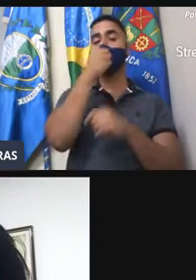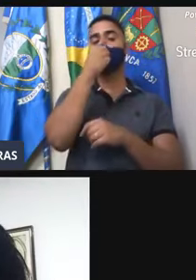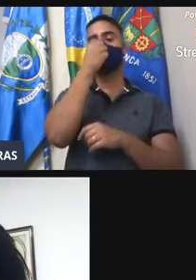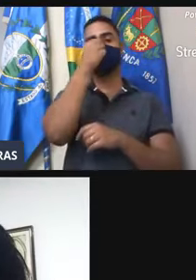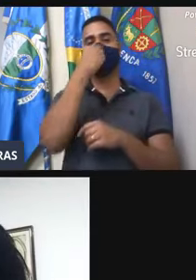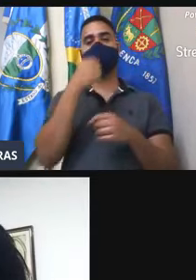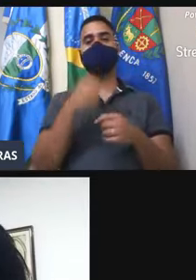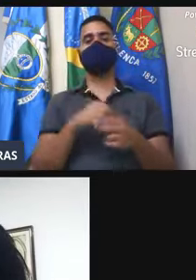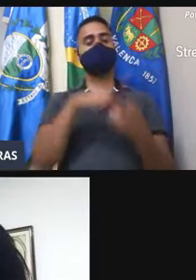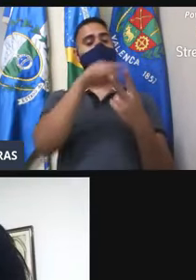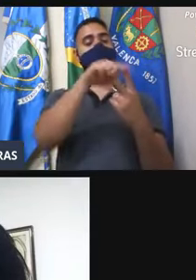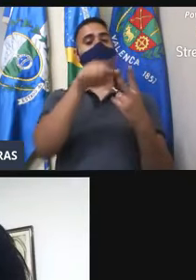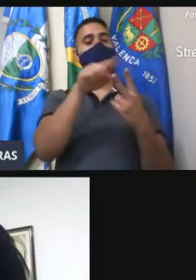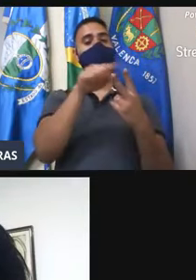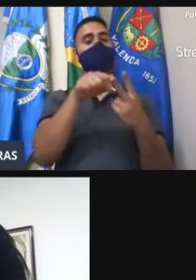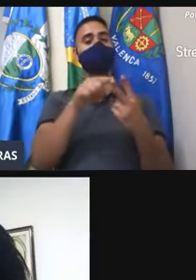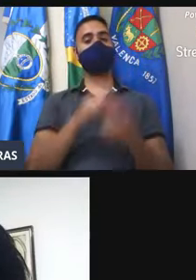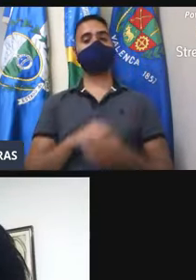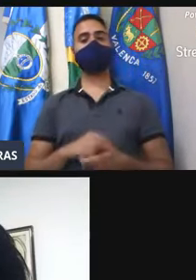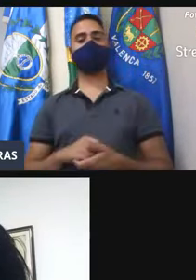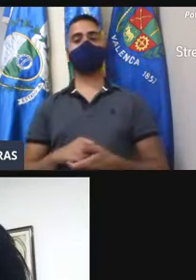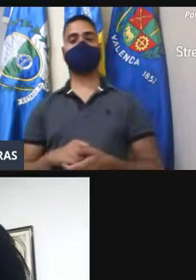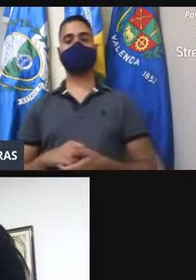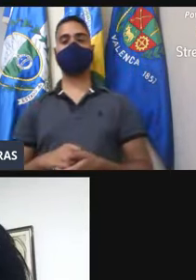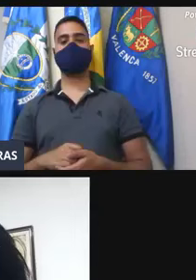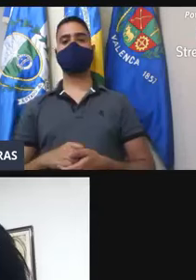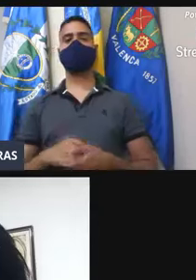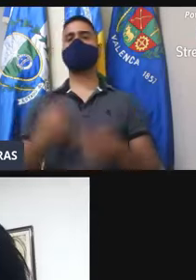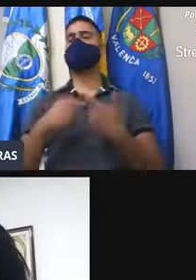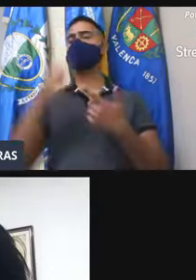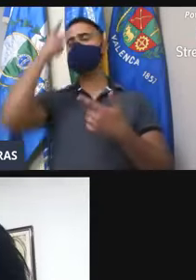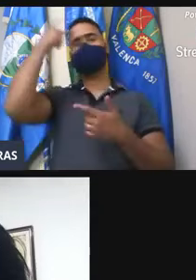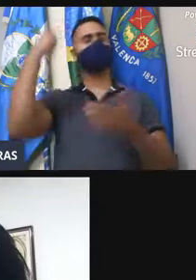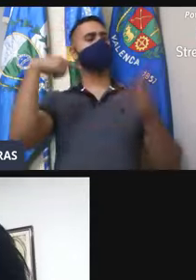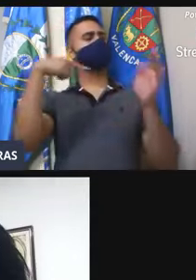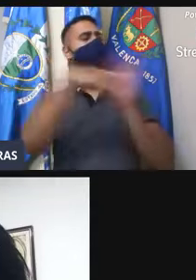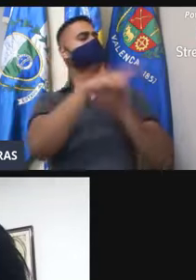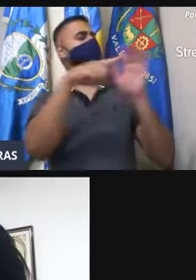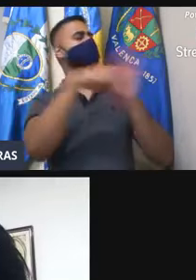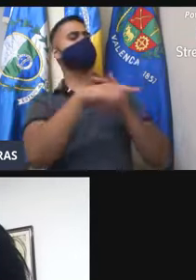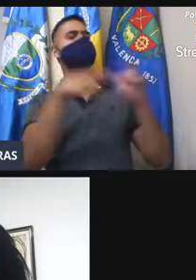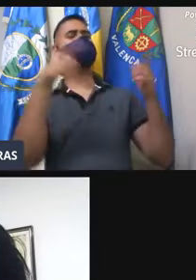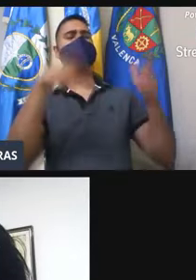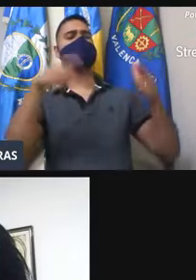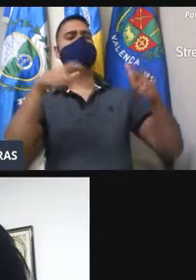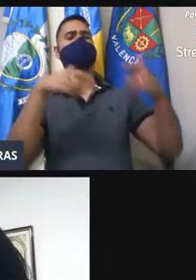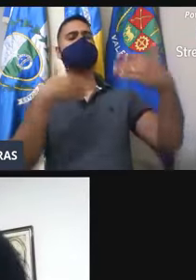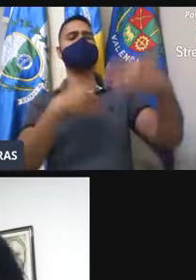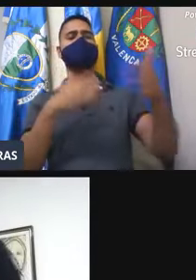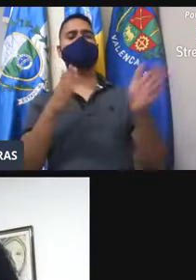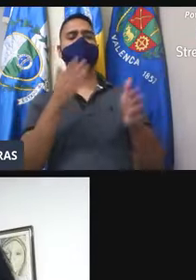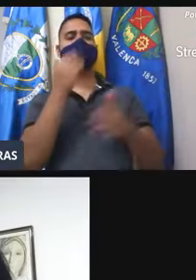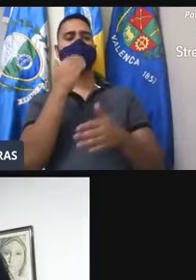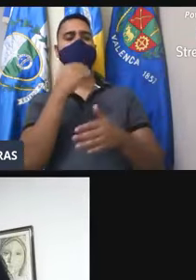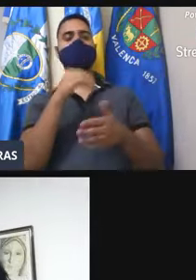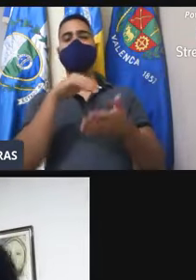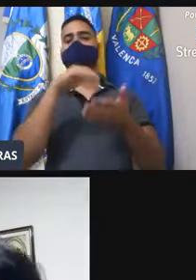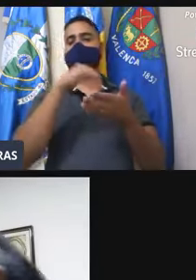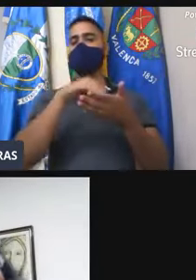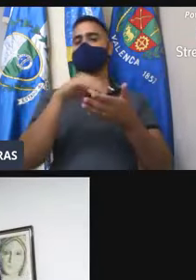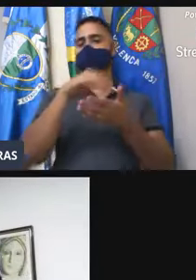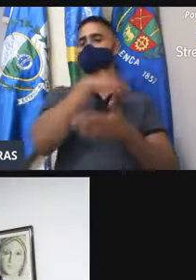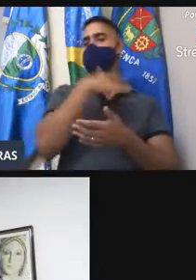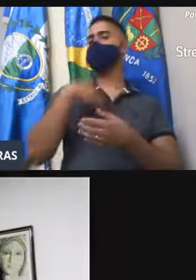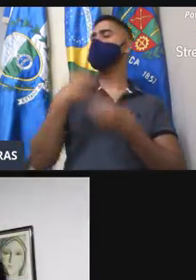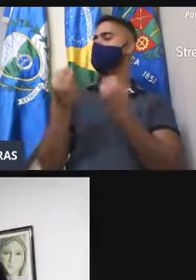coisas. Só fazer uma rememória aqui, que a gente é muito perguntado. Aonde que está a cesta básica? Onde está a cesta básica? A Secretaria de Saúde tem